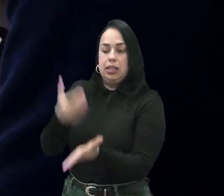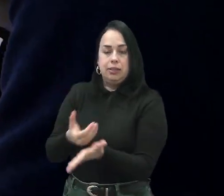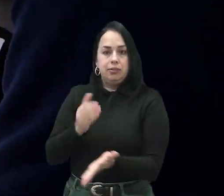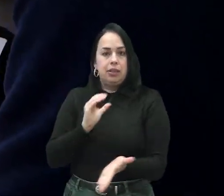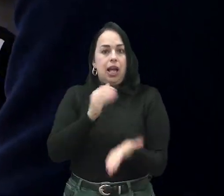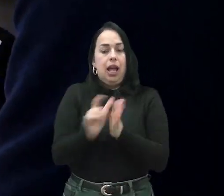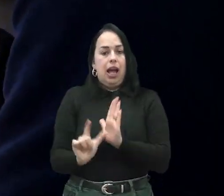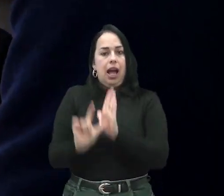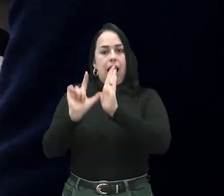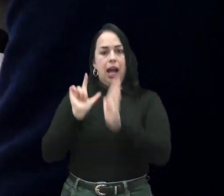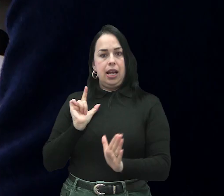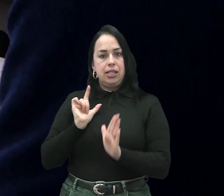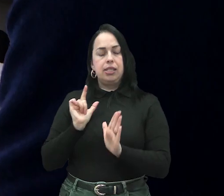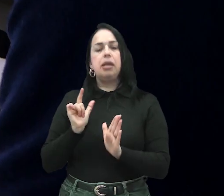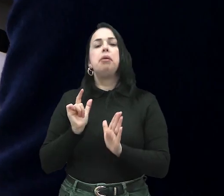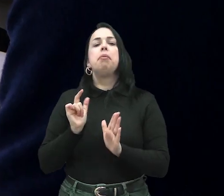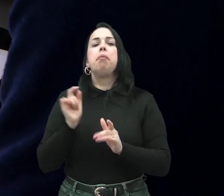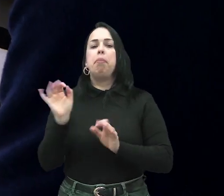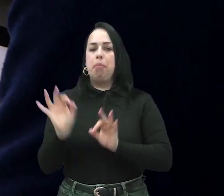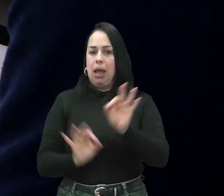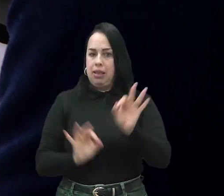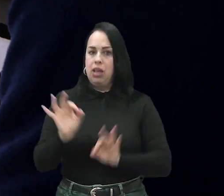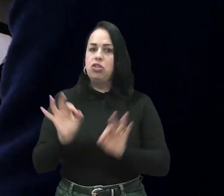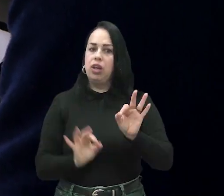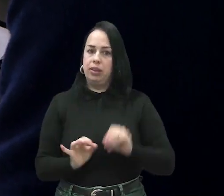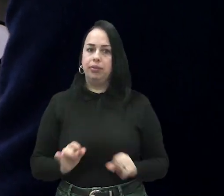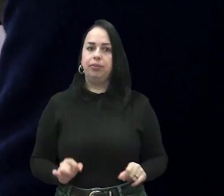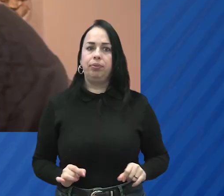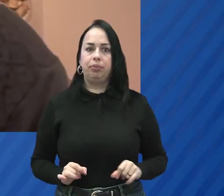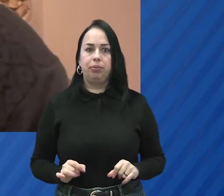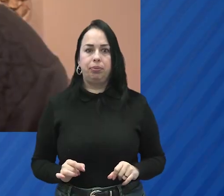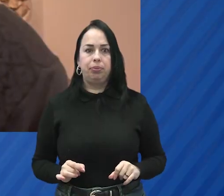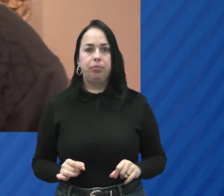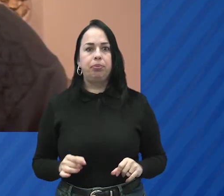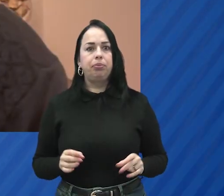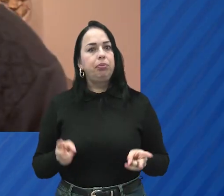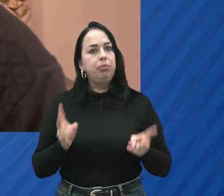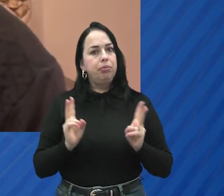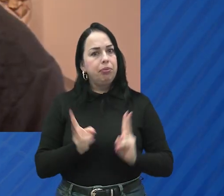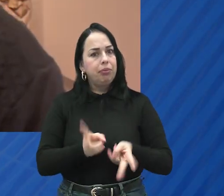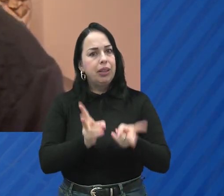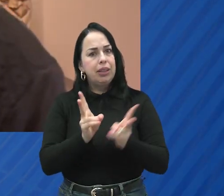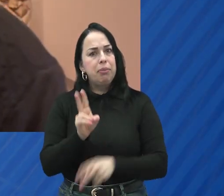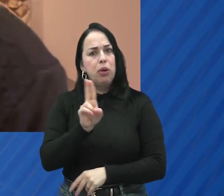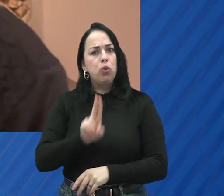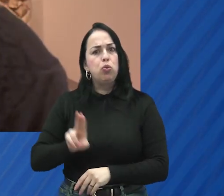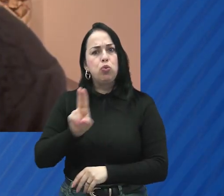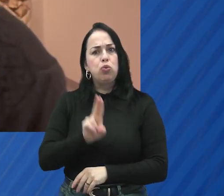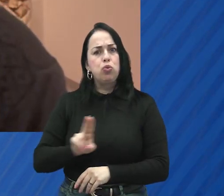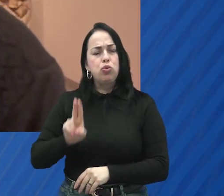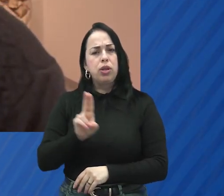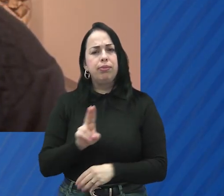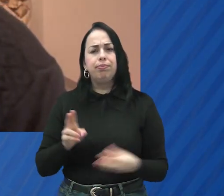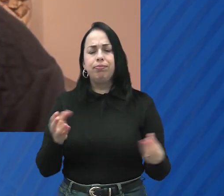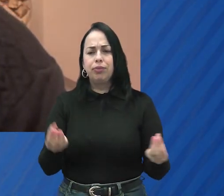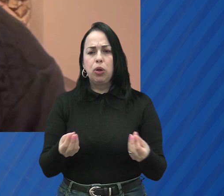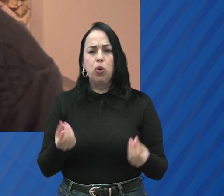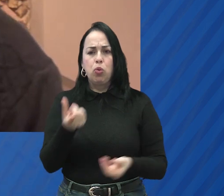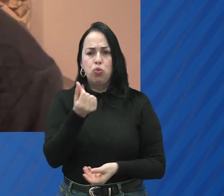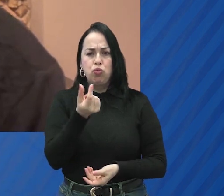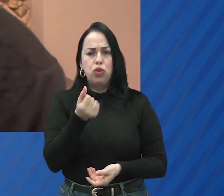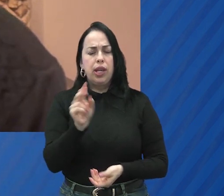quitado, o importante é se planejar para não cair no vermelho novamente. A gente tende sempre a utilizar o nosso